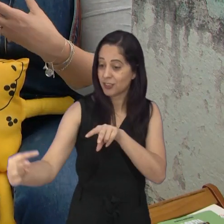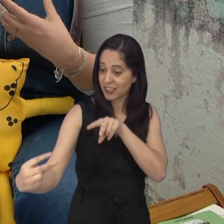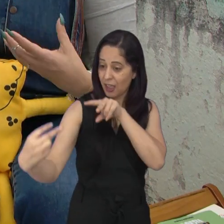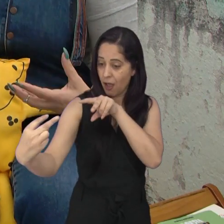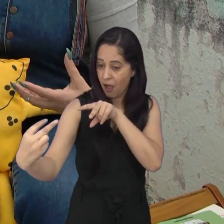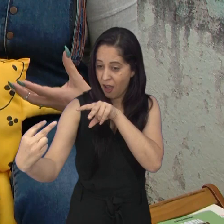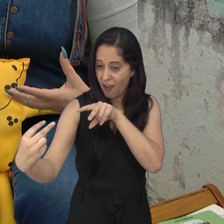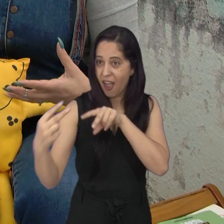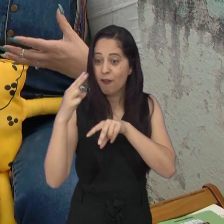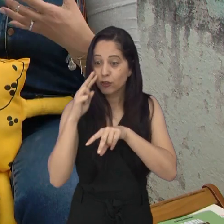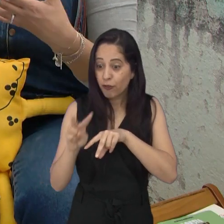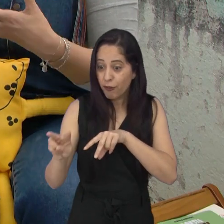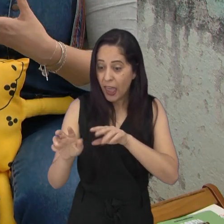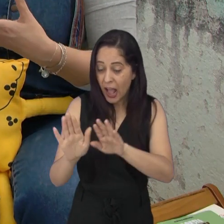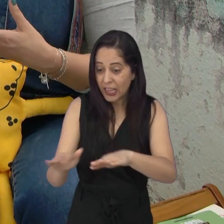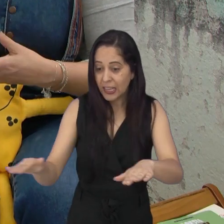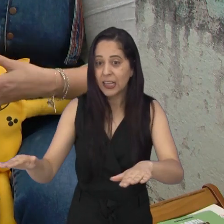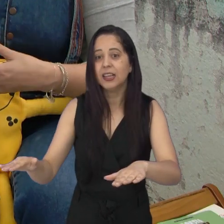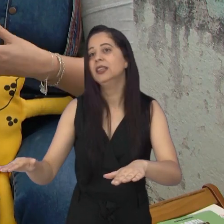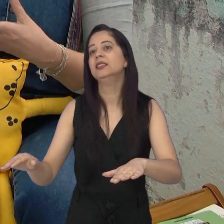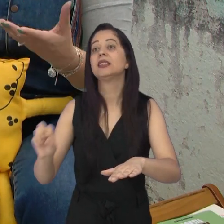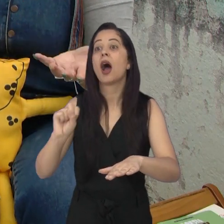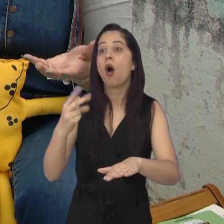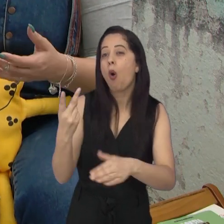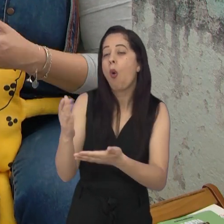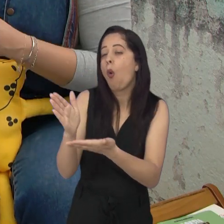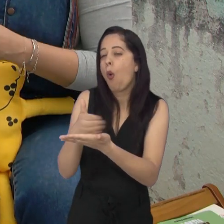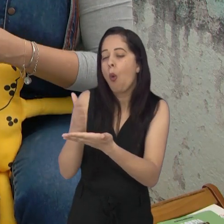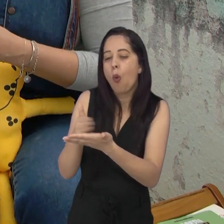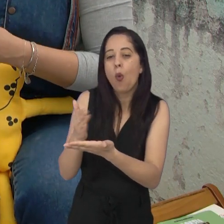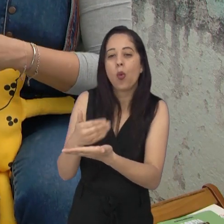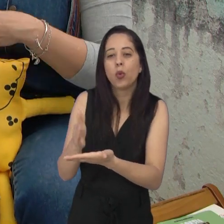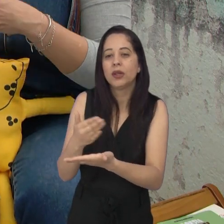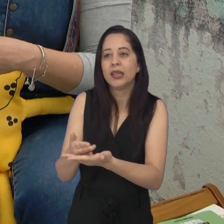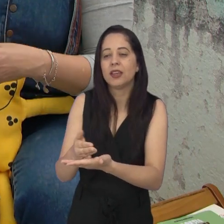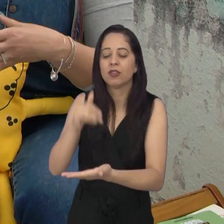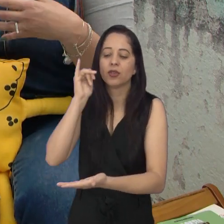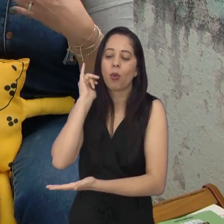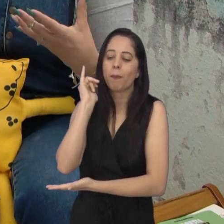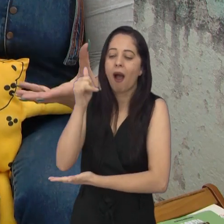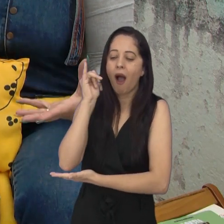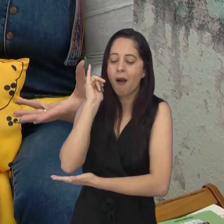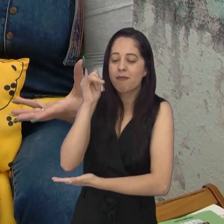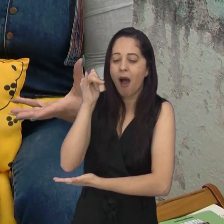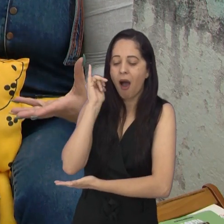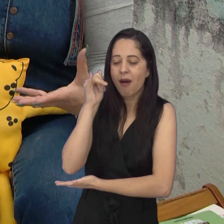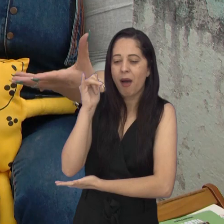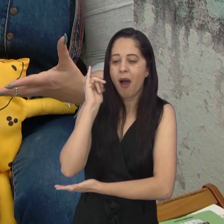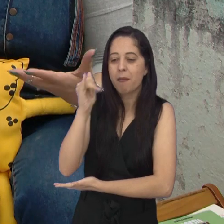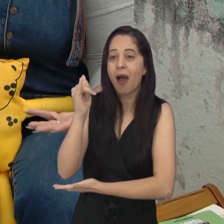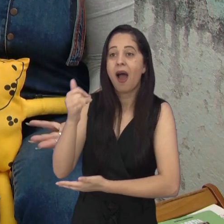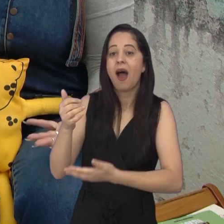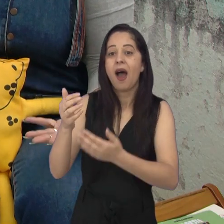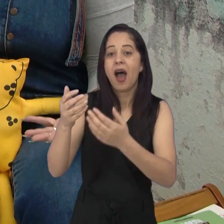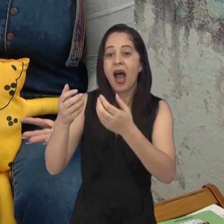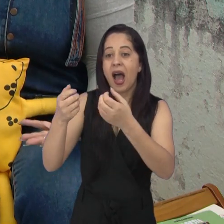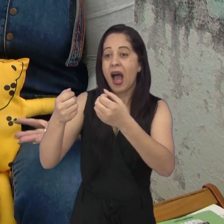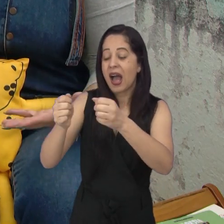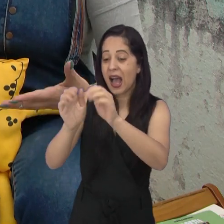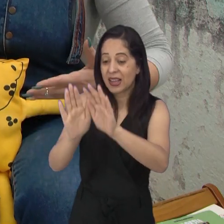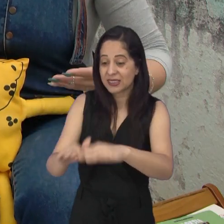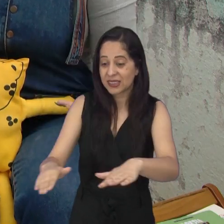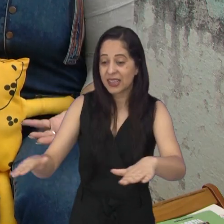vê um trabalho seu, como o livro Histórias de Francisco, e você contando essa